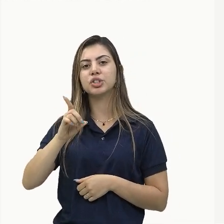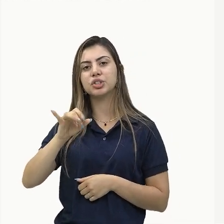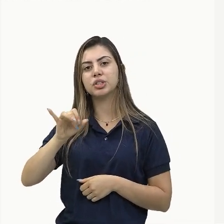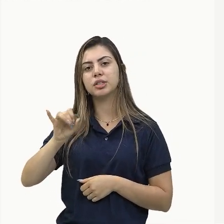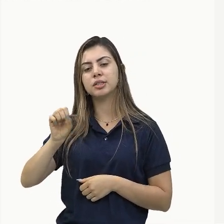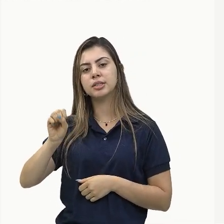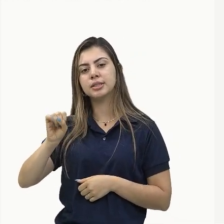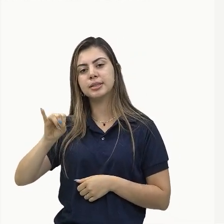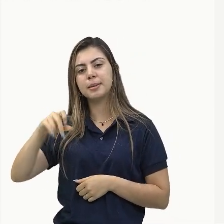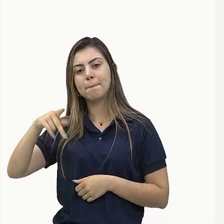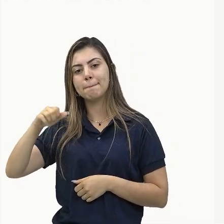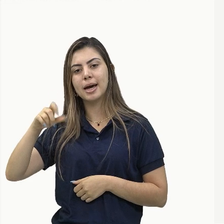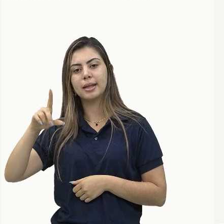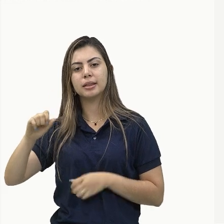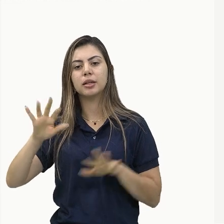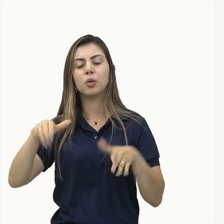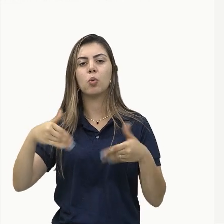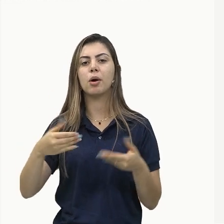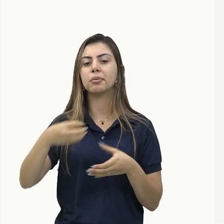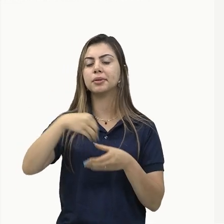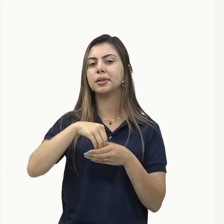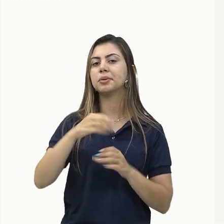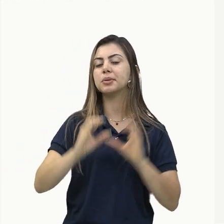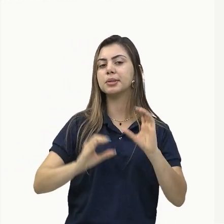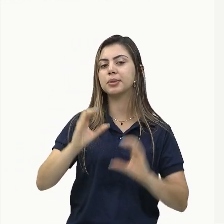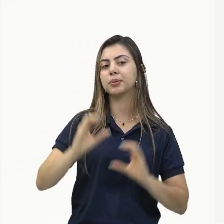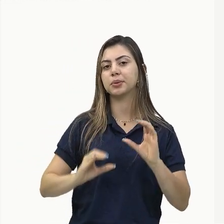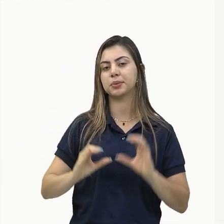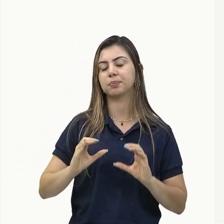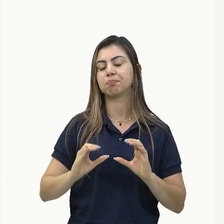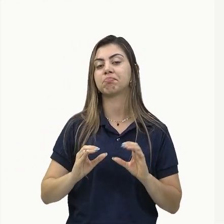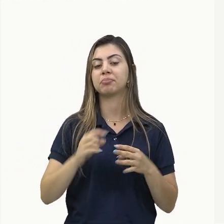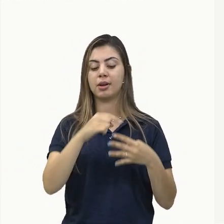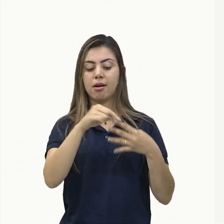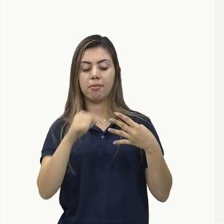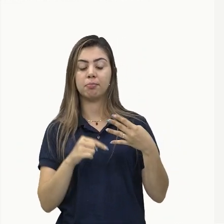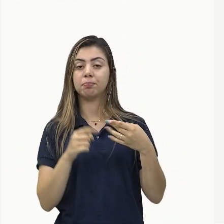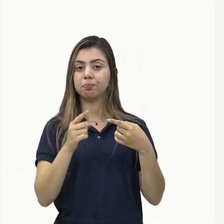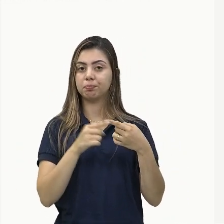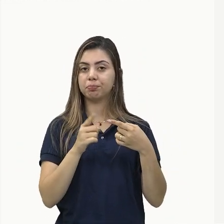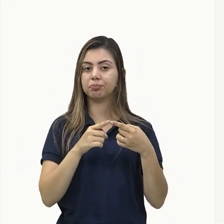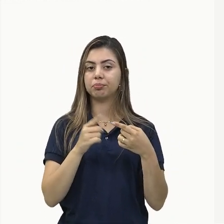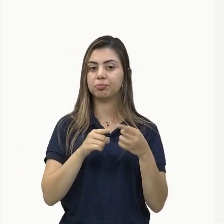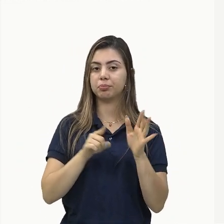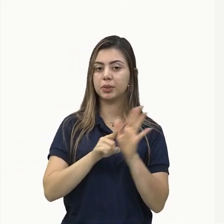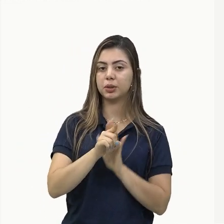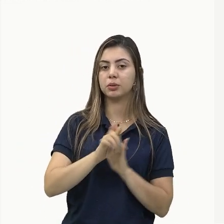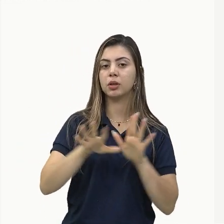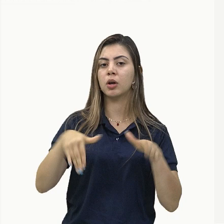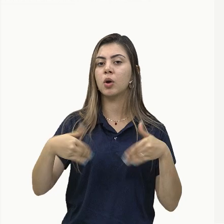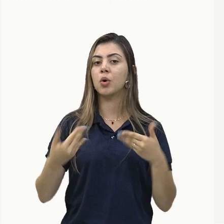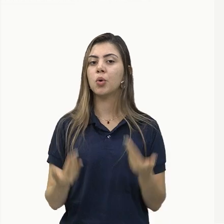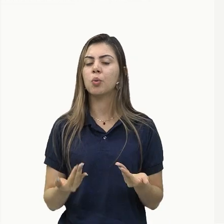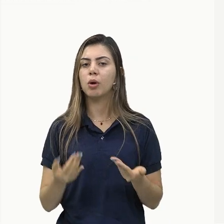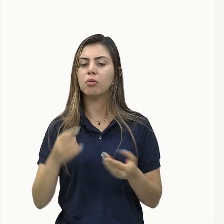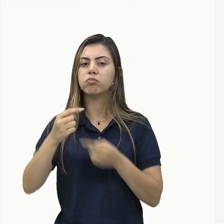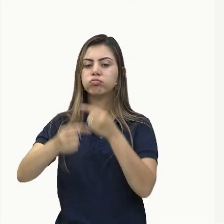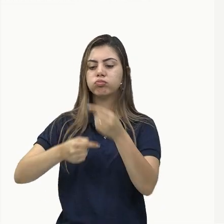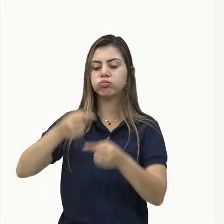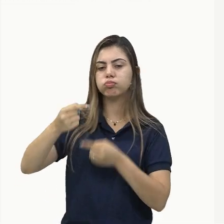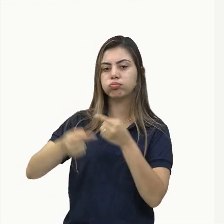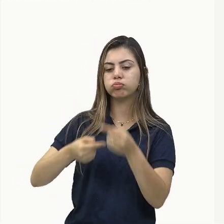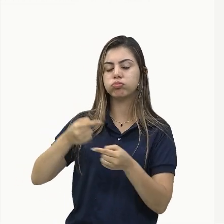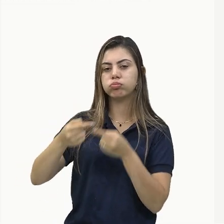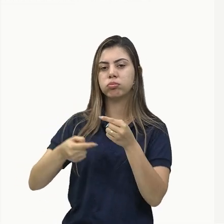passo a passo. Vamos primeiro na letra A, calcular a resistência equivalente, e aí você deve lembrar que essa